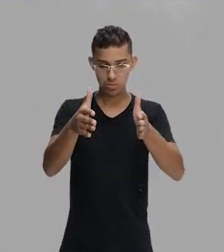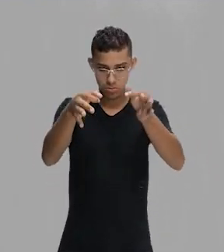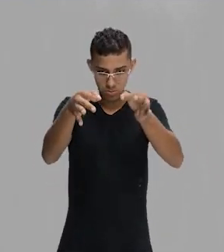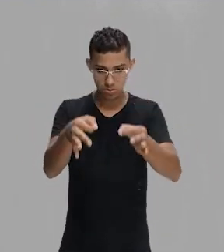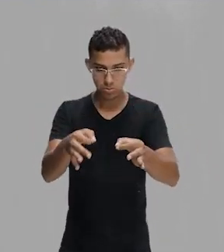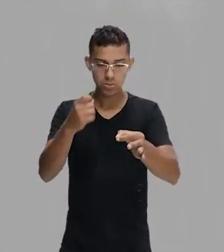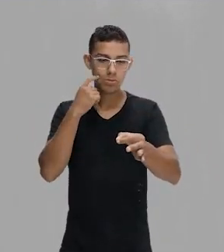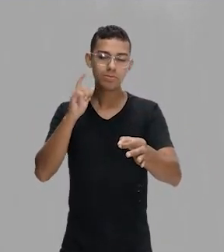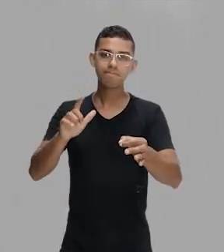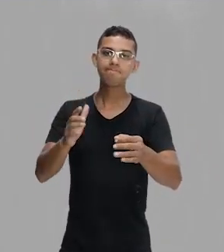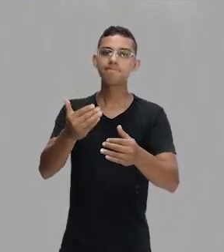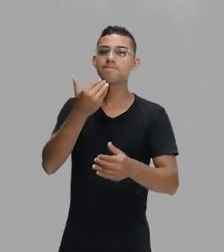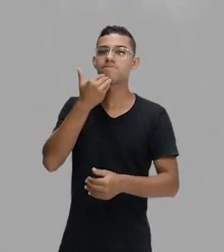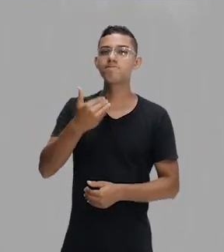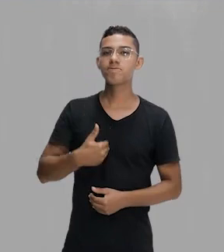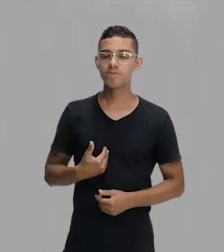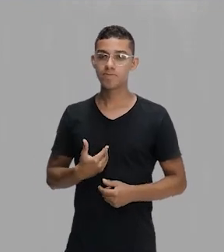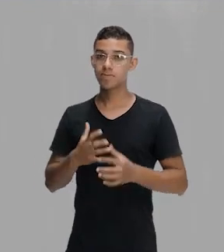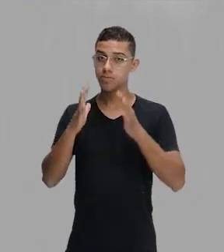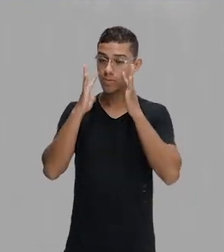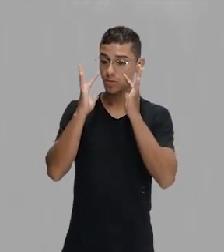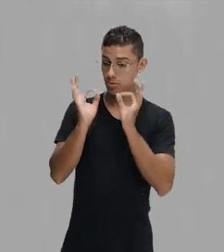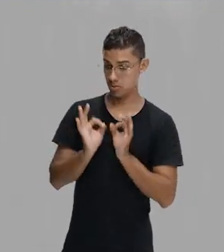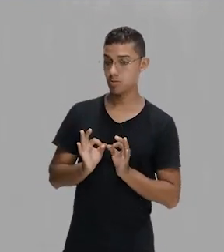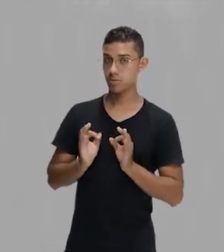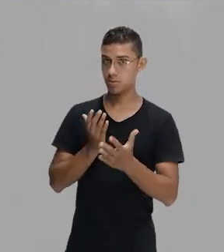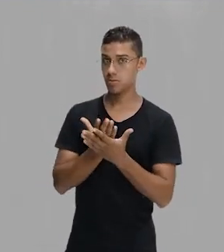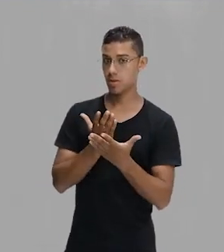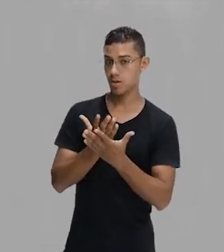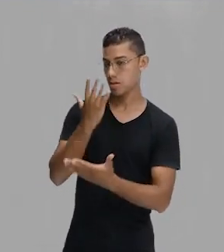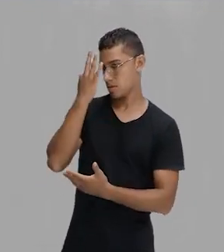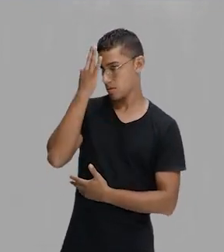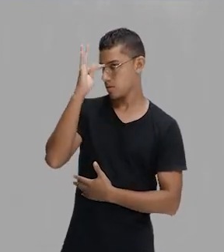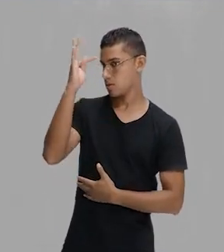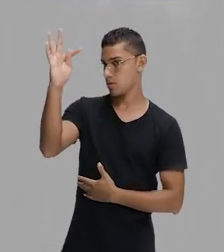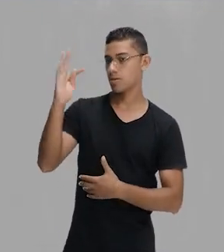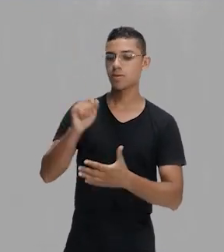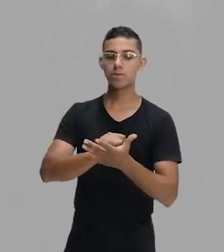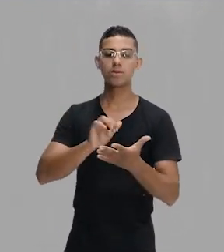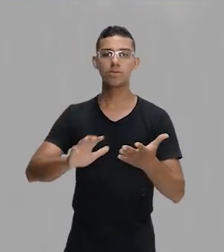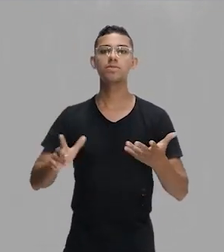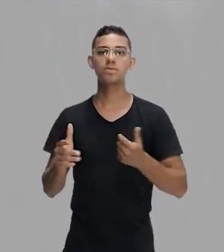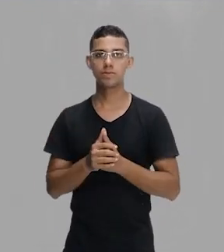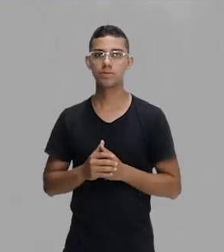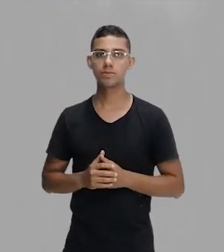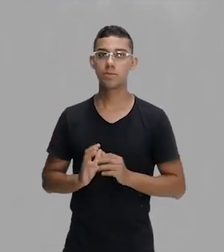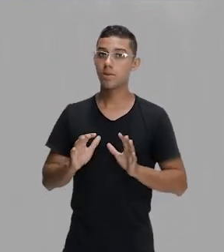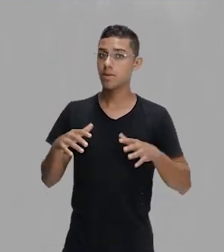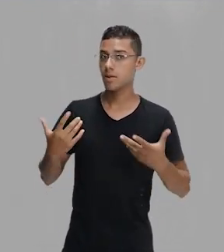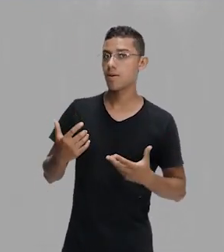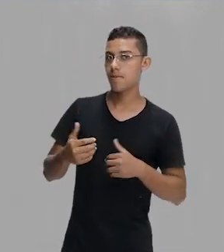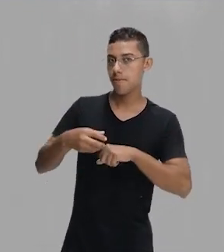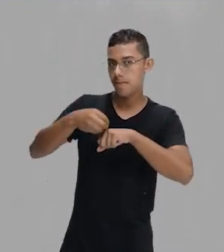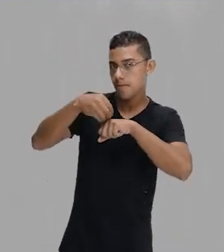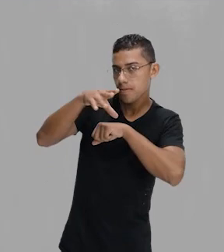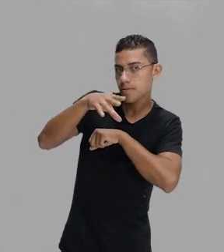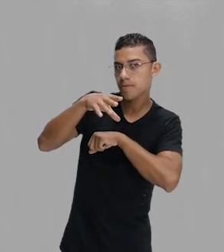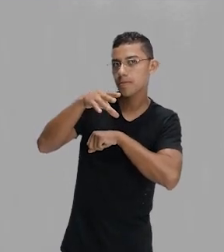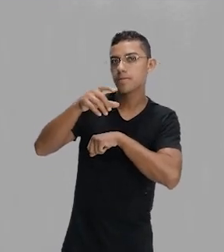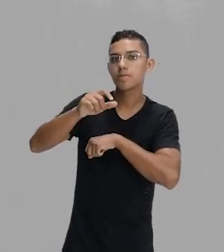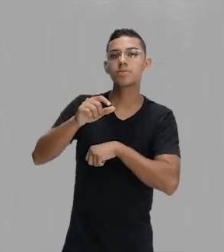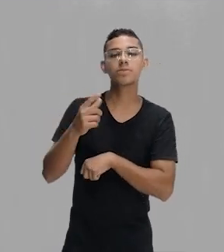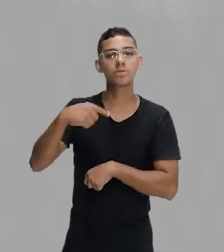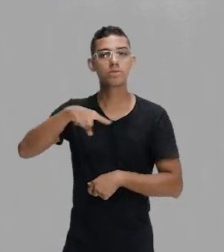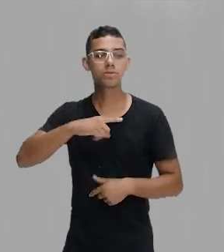já percebeu que eu estou te chamando a atenção, tanto na aula teórica como no exercício para isso. Então, pegue essa dica aí, quando